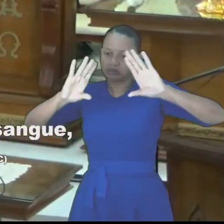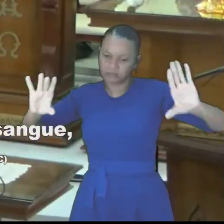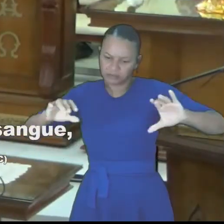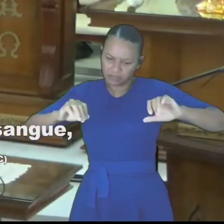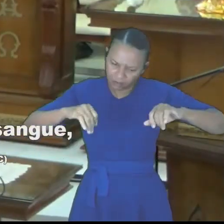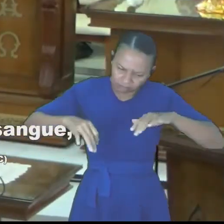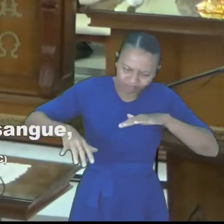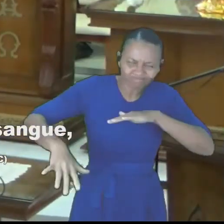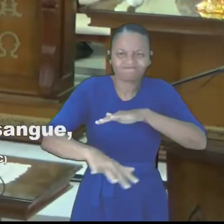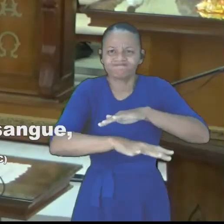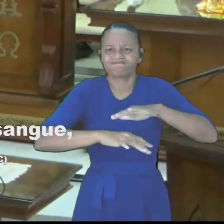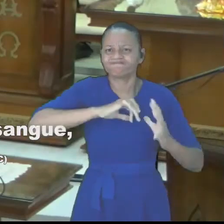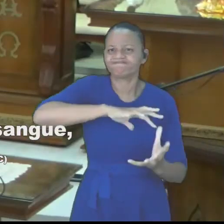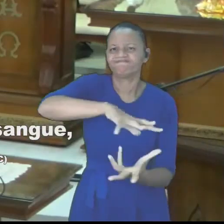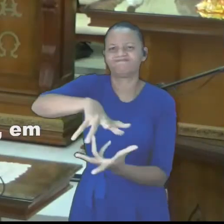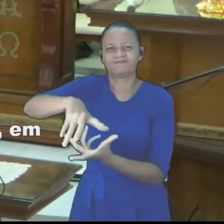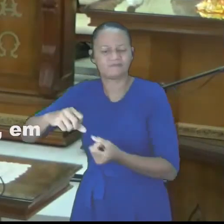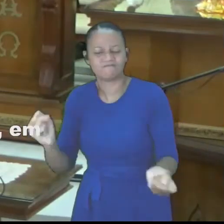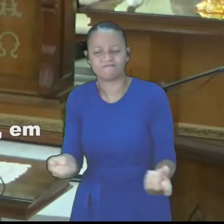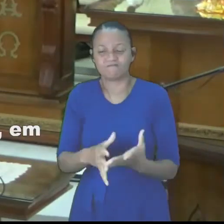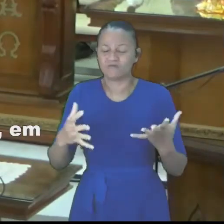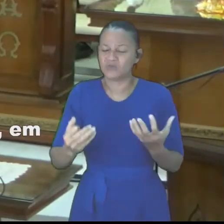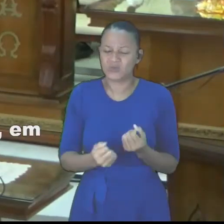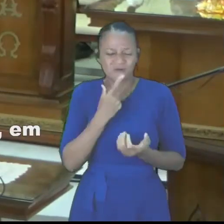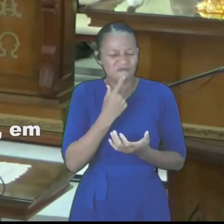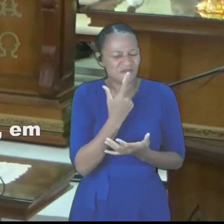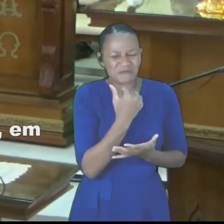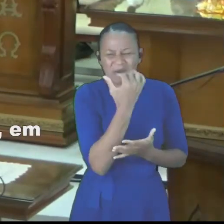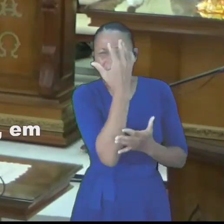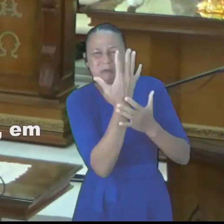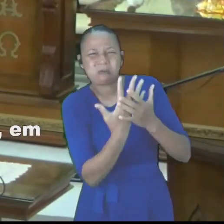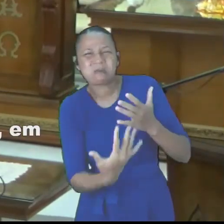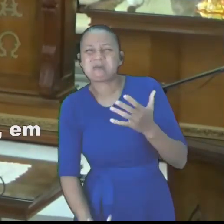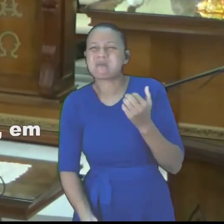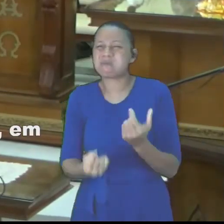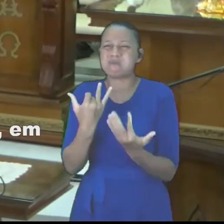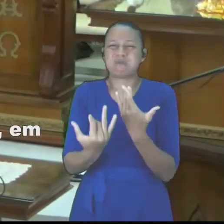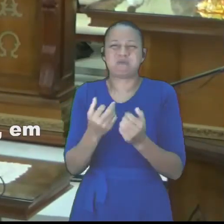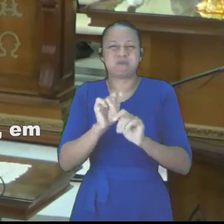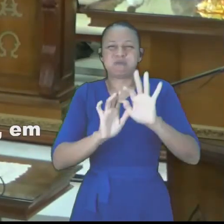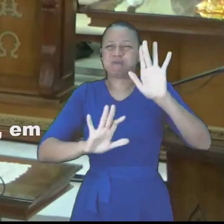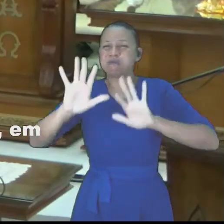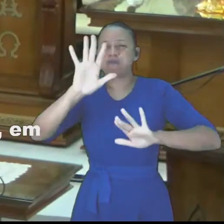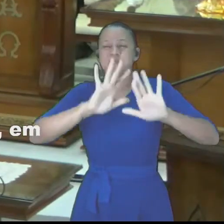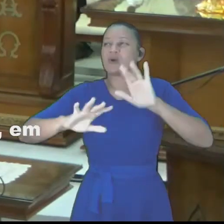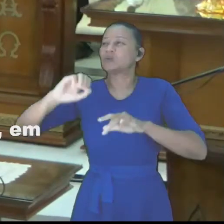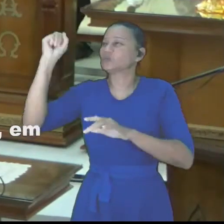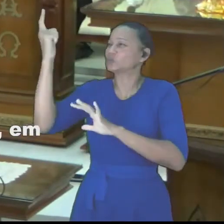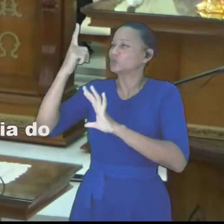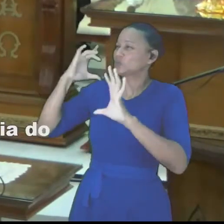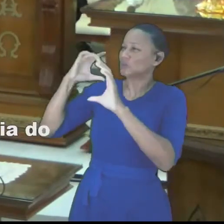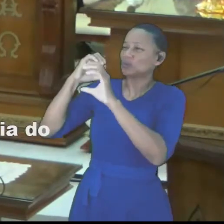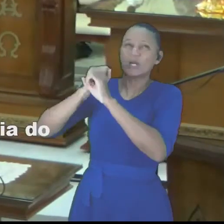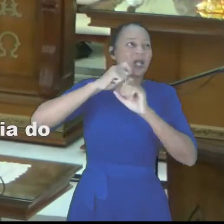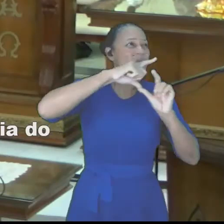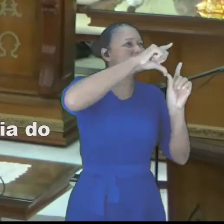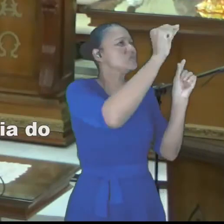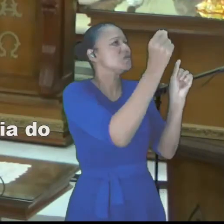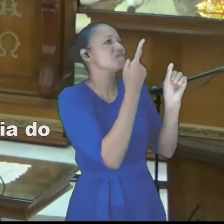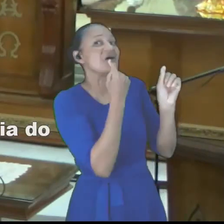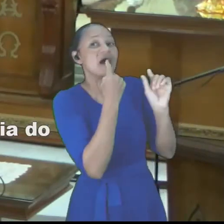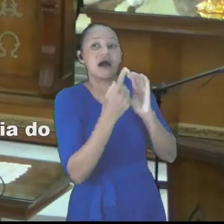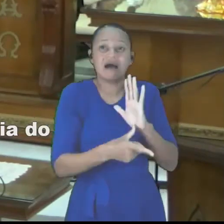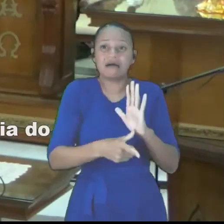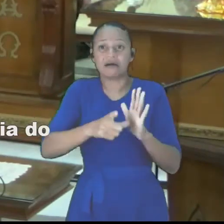e colunas de fumaça. O sol se converterá em trevas e a lua em sangue, antes